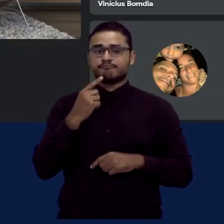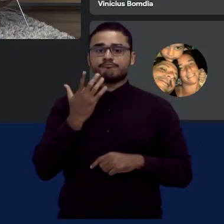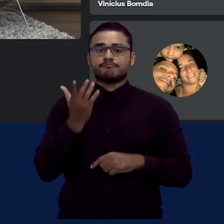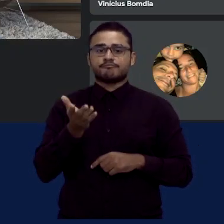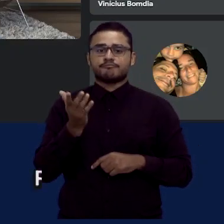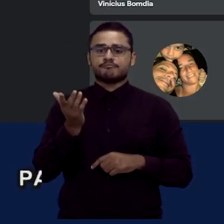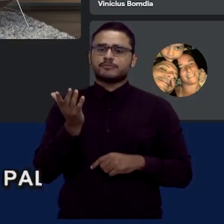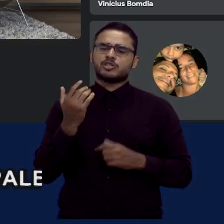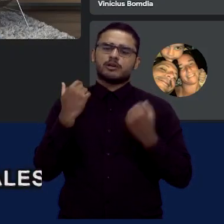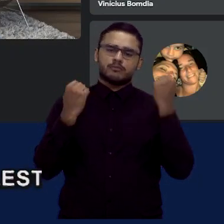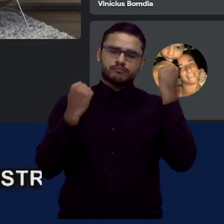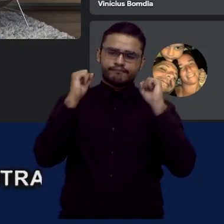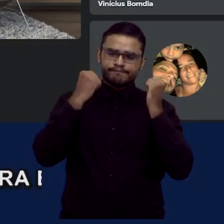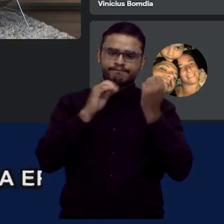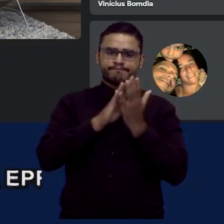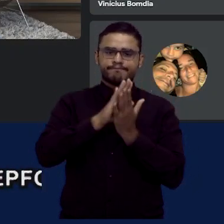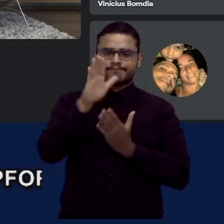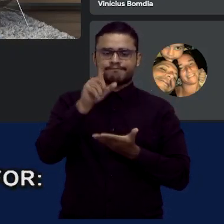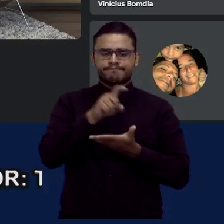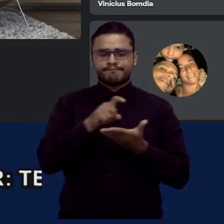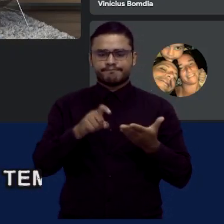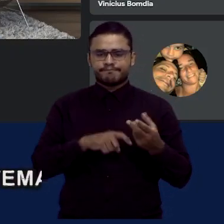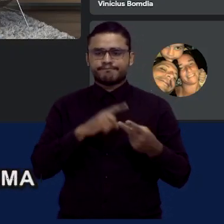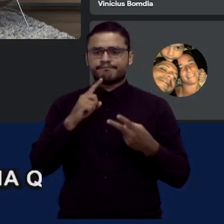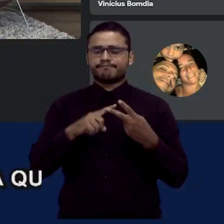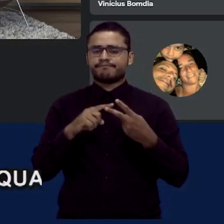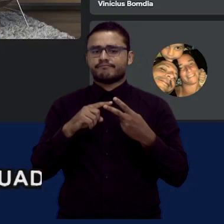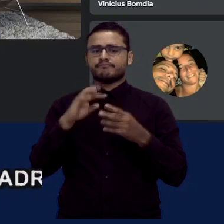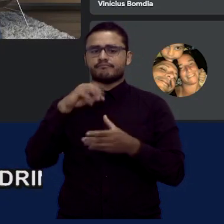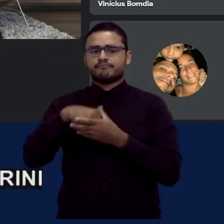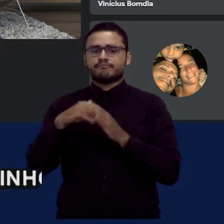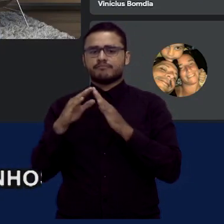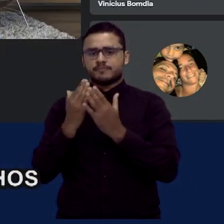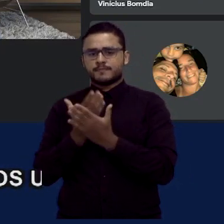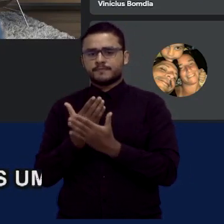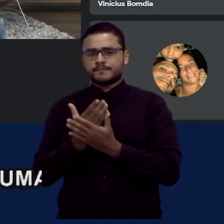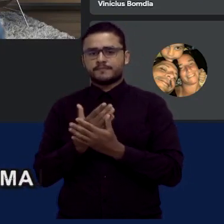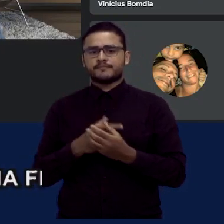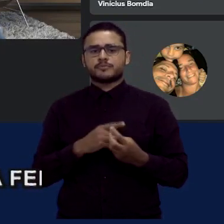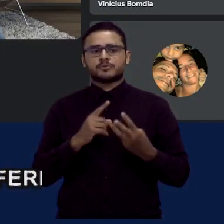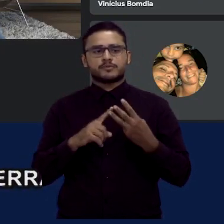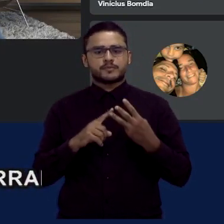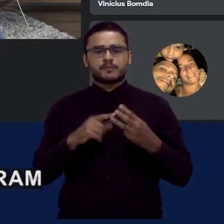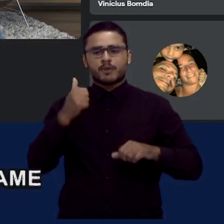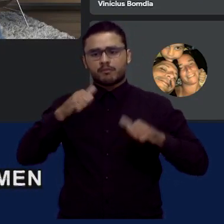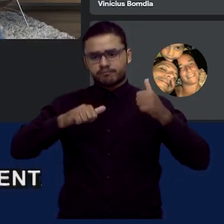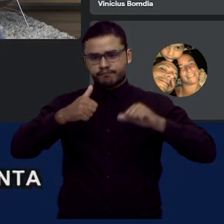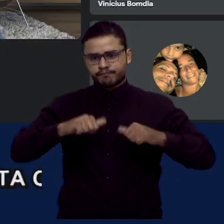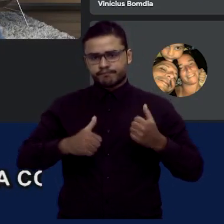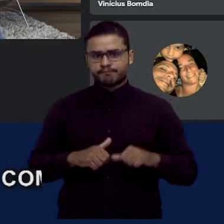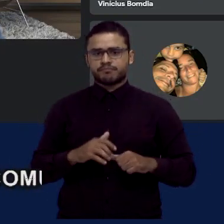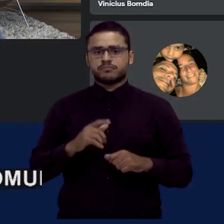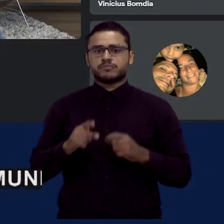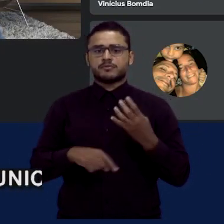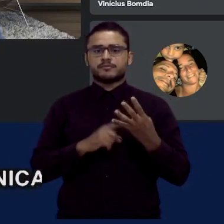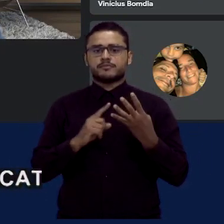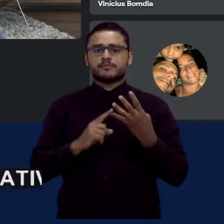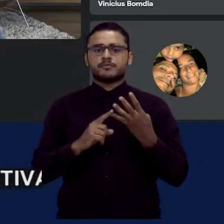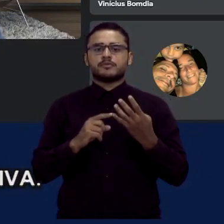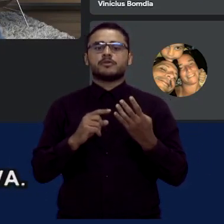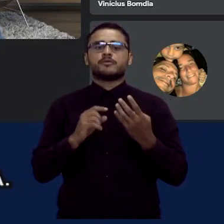trabalhei em editora de escola, já trabalhei como revisor, trabalhei como conteudista de educação à